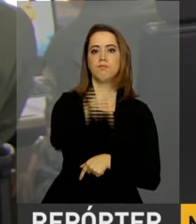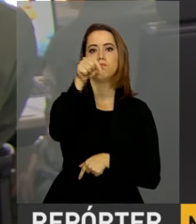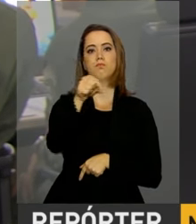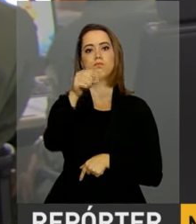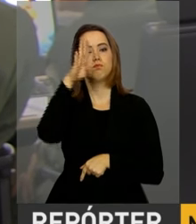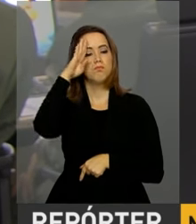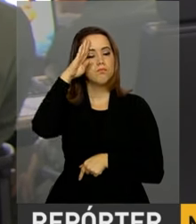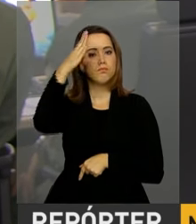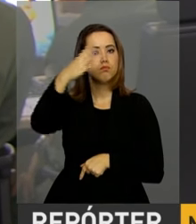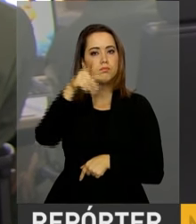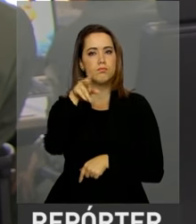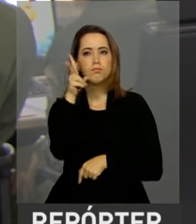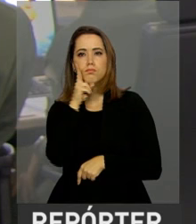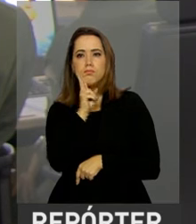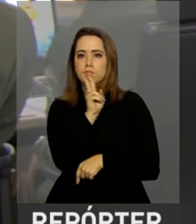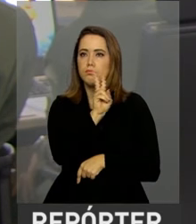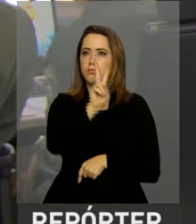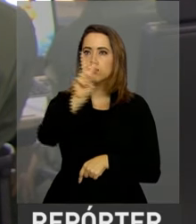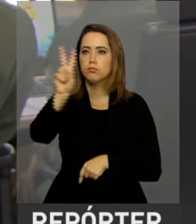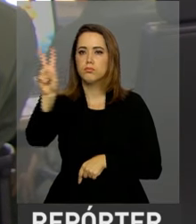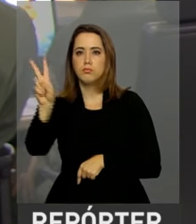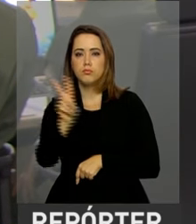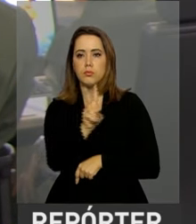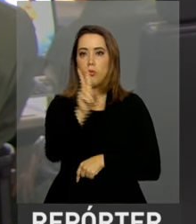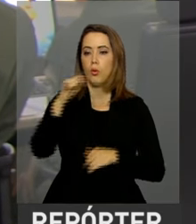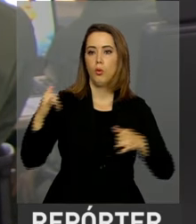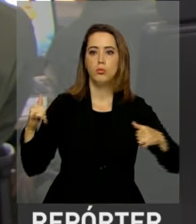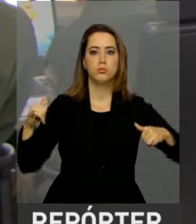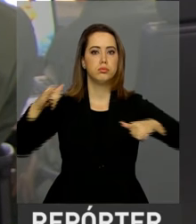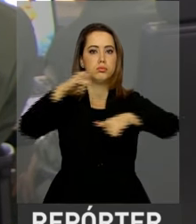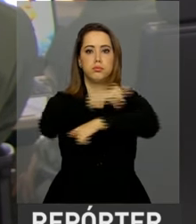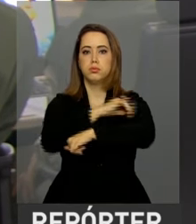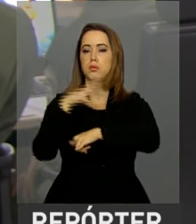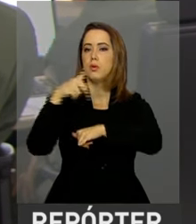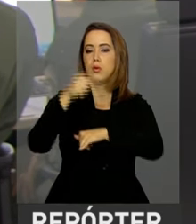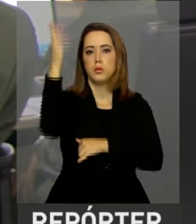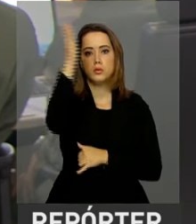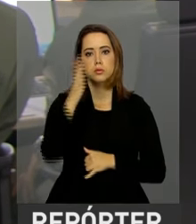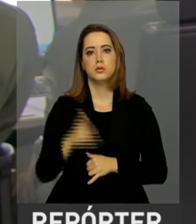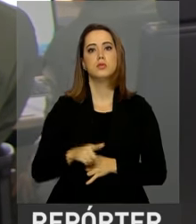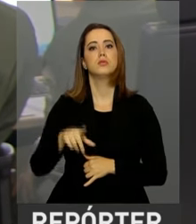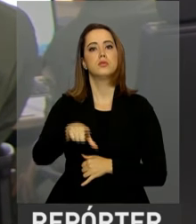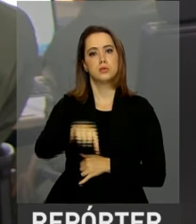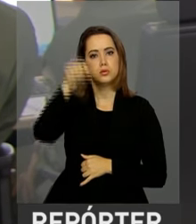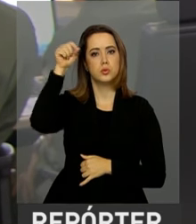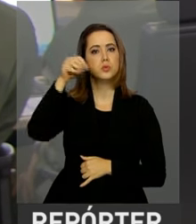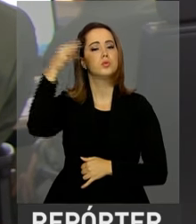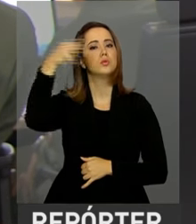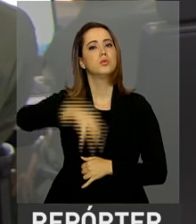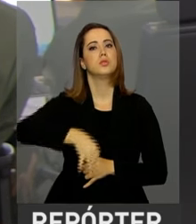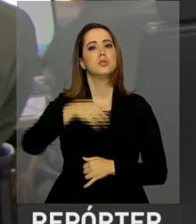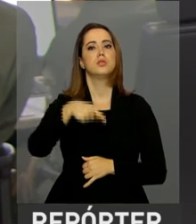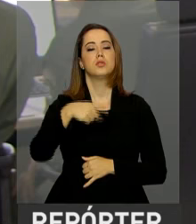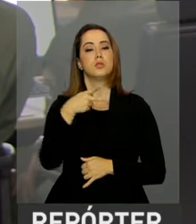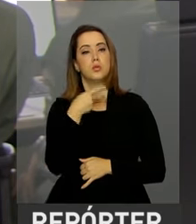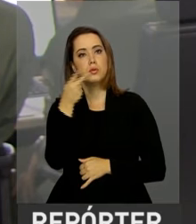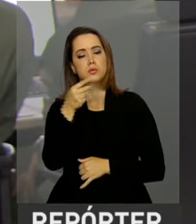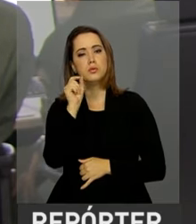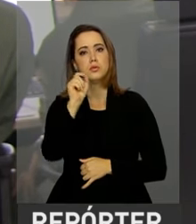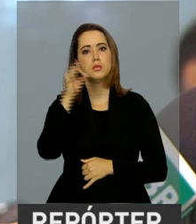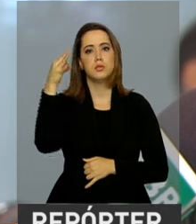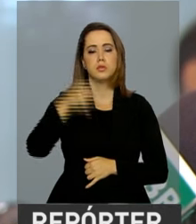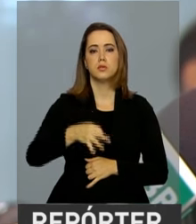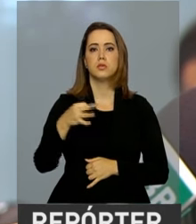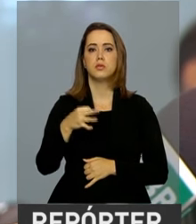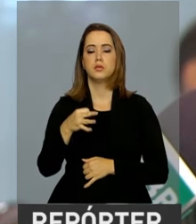acompanham a movimentação dos voos no país inteiro. É aqui que são tomadas decisões importantes, como, por exemplo, o momento de interceptar uma